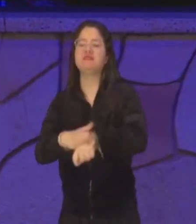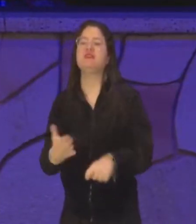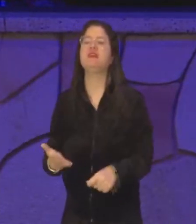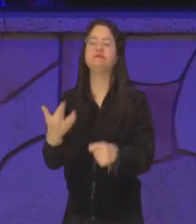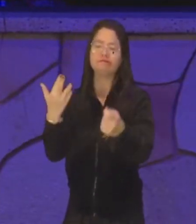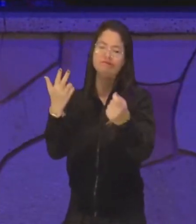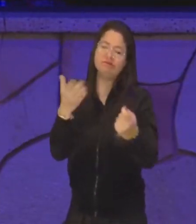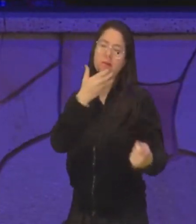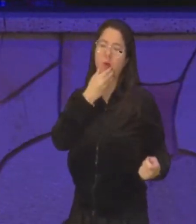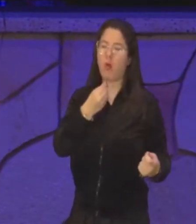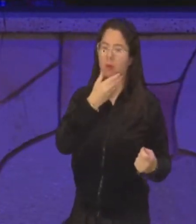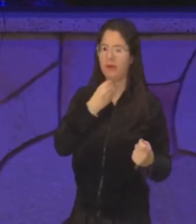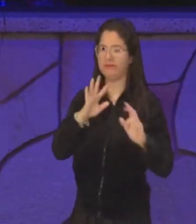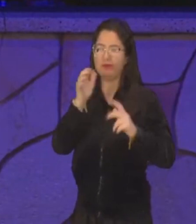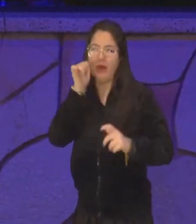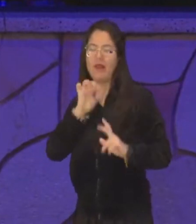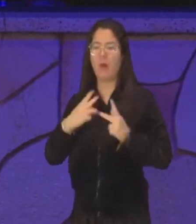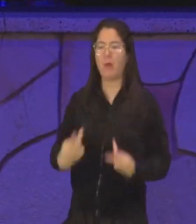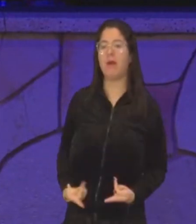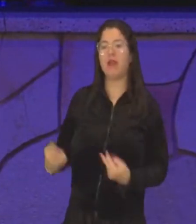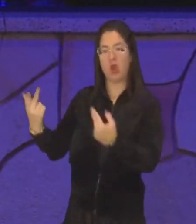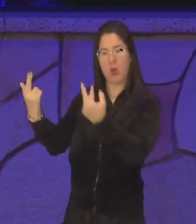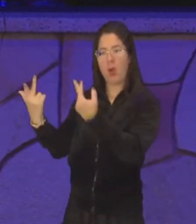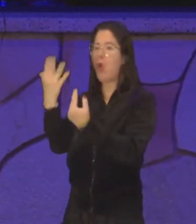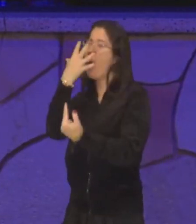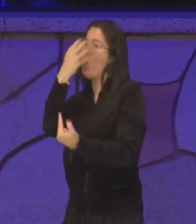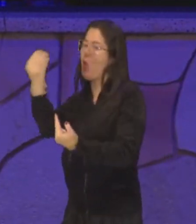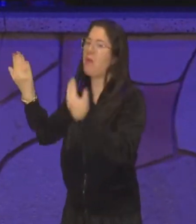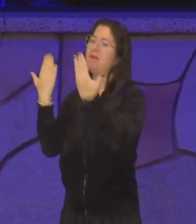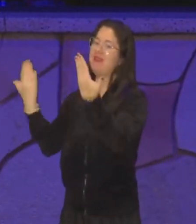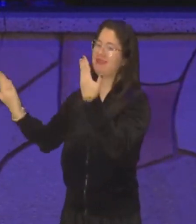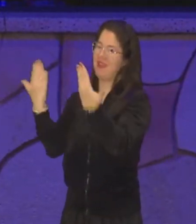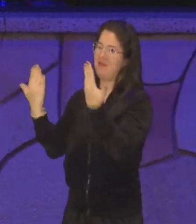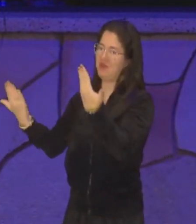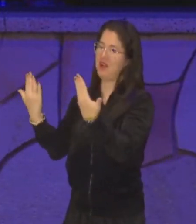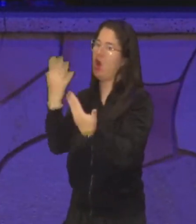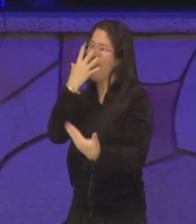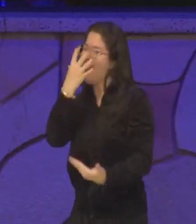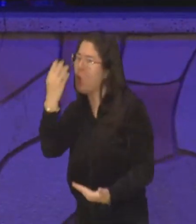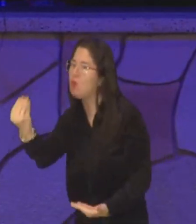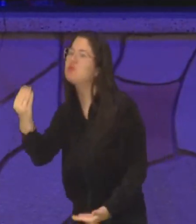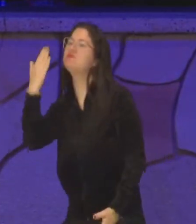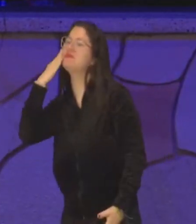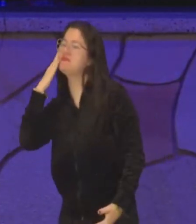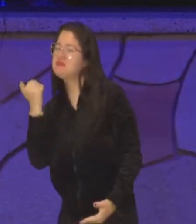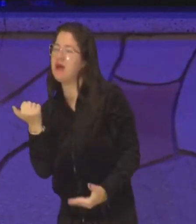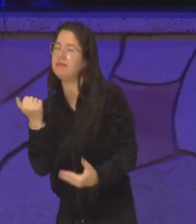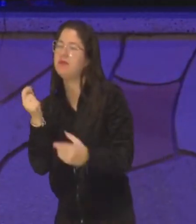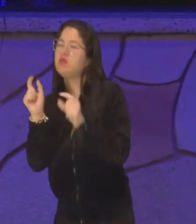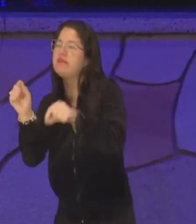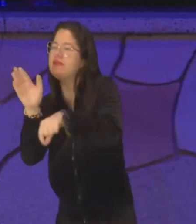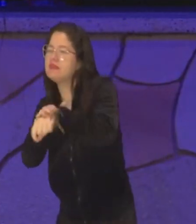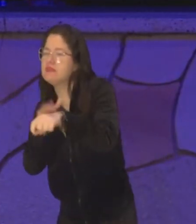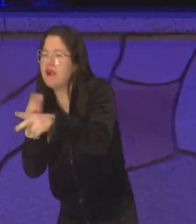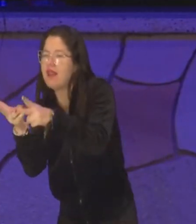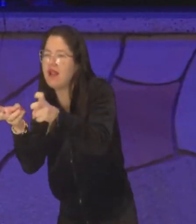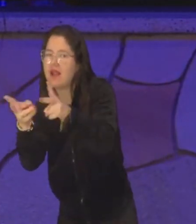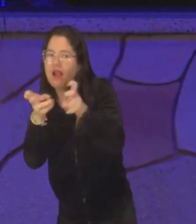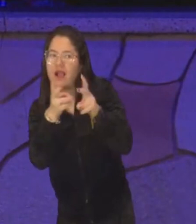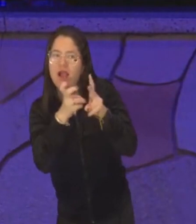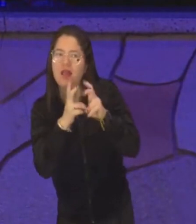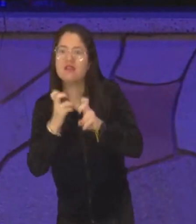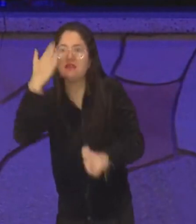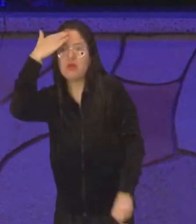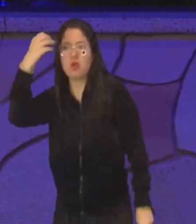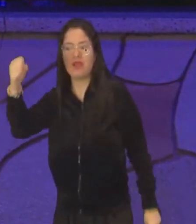como seduzir, sabem como enganar, sabem como fraudar. São lobos,